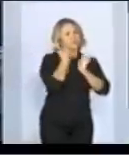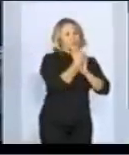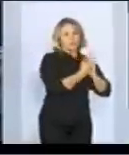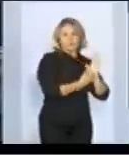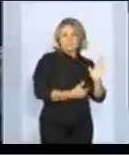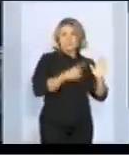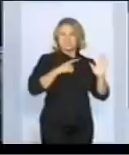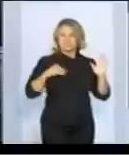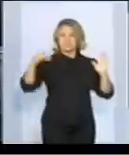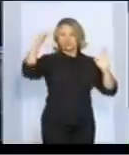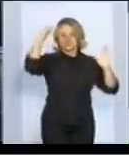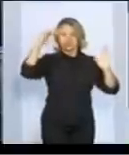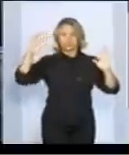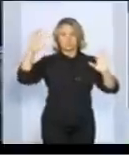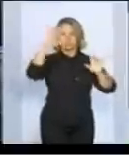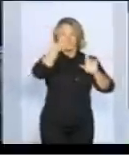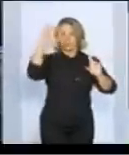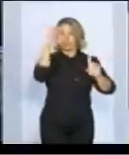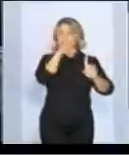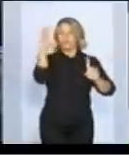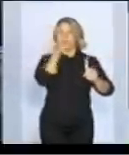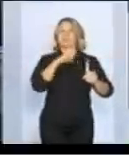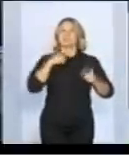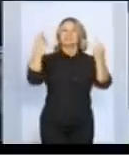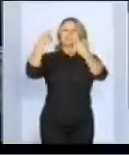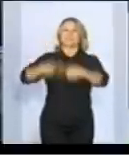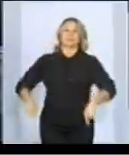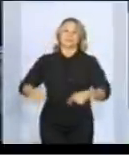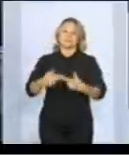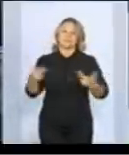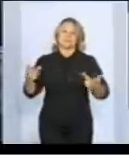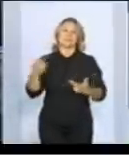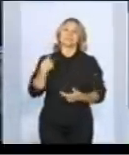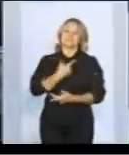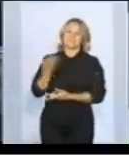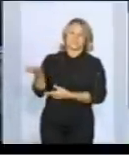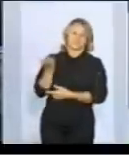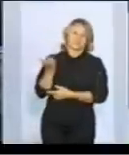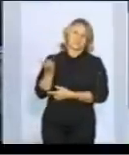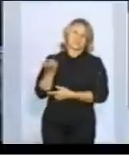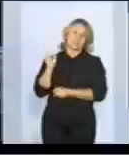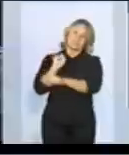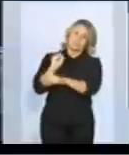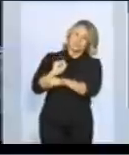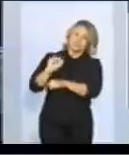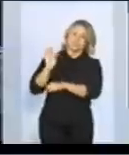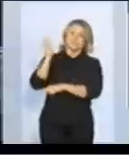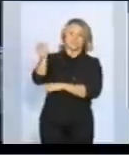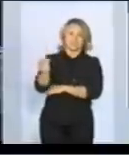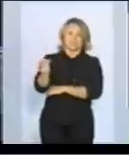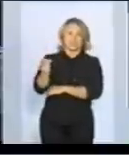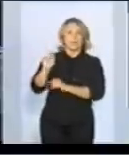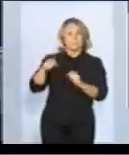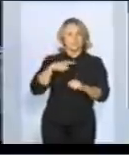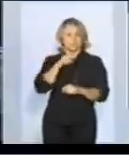de intervenção, ela não gera um efeito contrário ao que se espera? Será que eu, como investidor de fora, não vou pensar duas vezes antes de